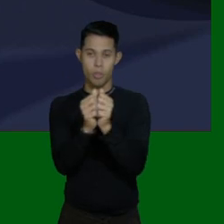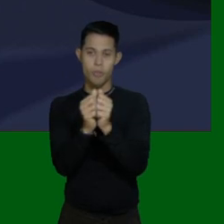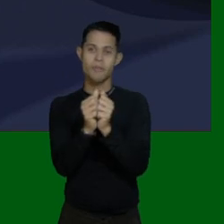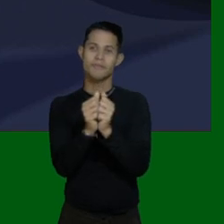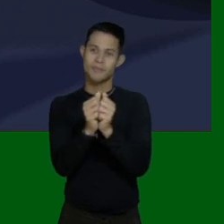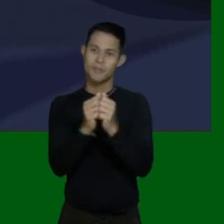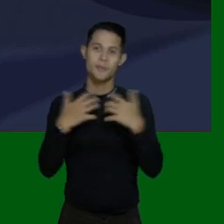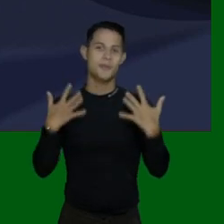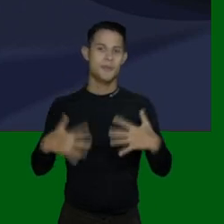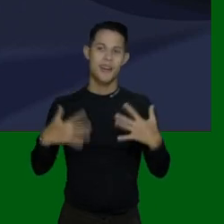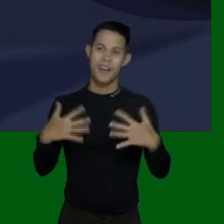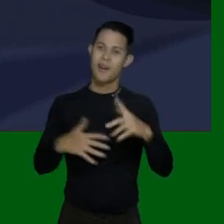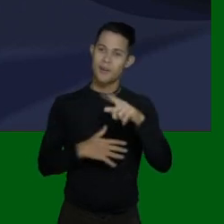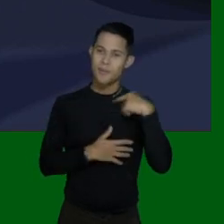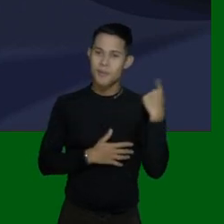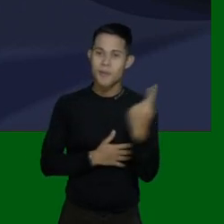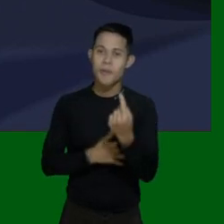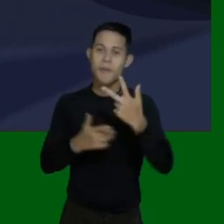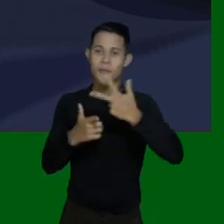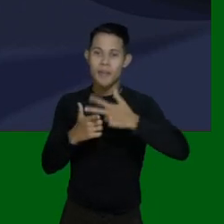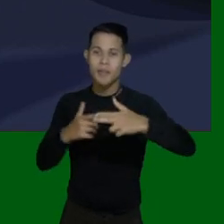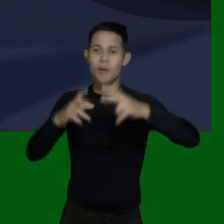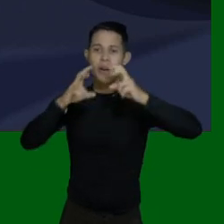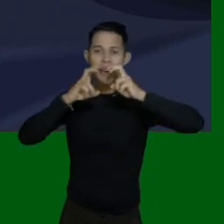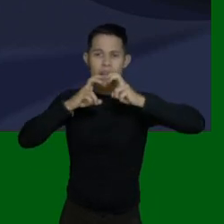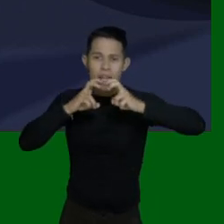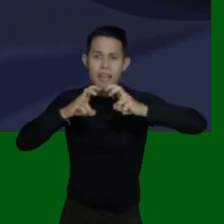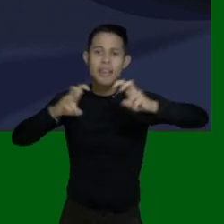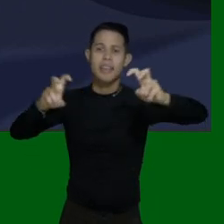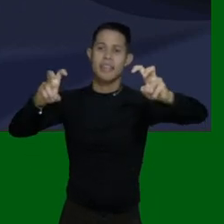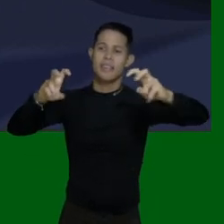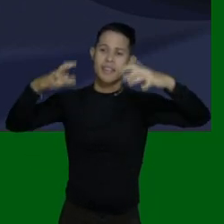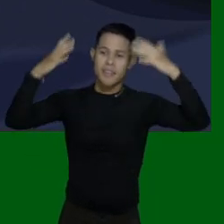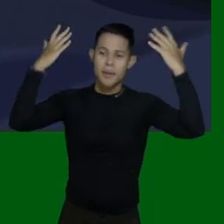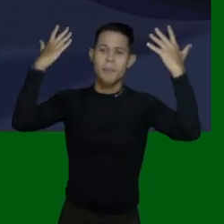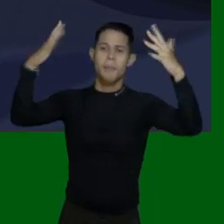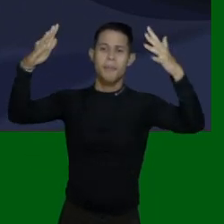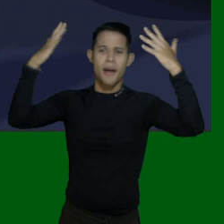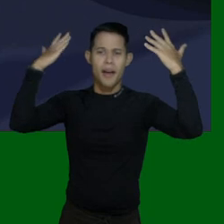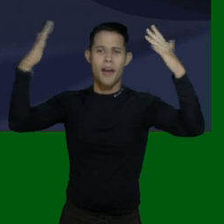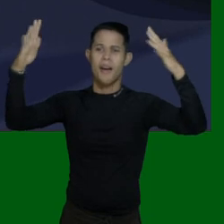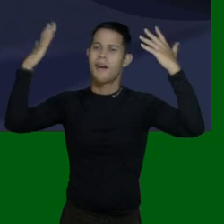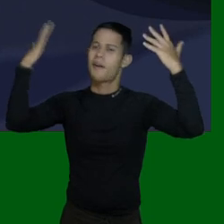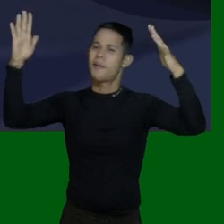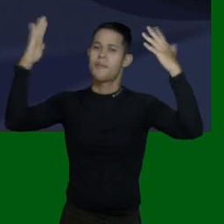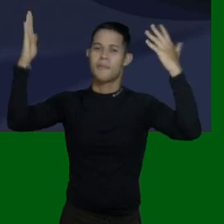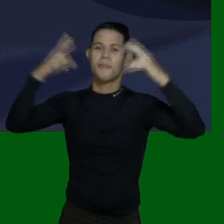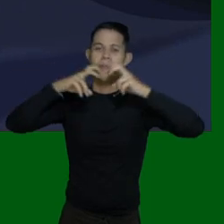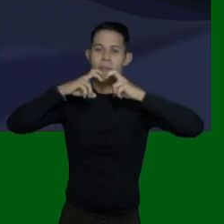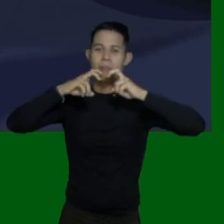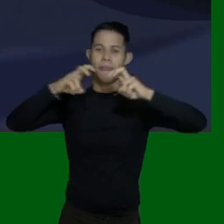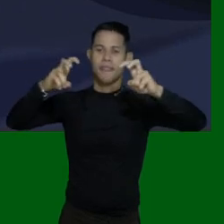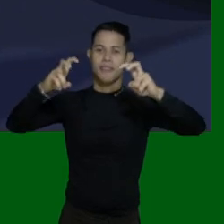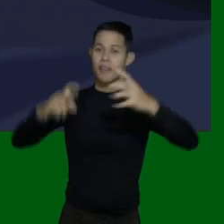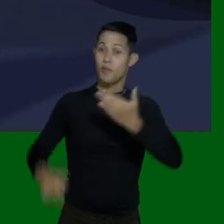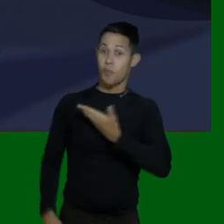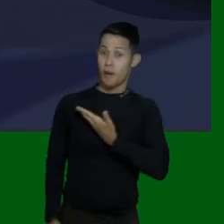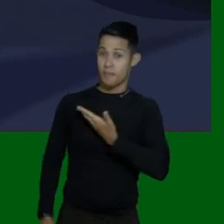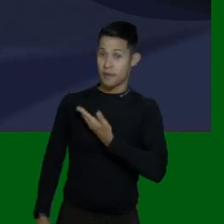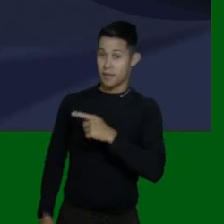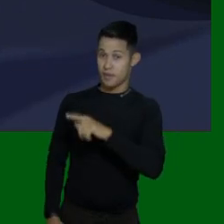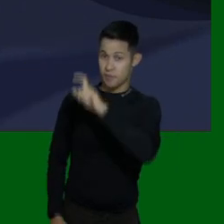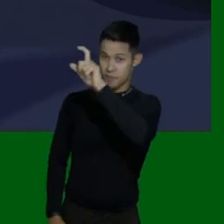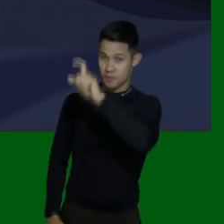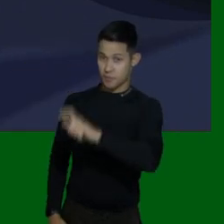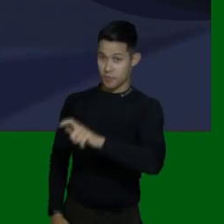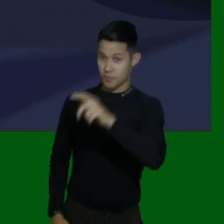gente grita a gente bate palma a gente faz escândalo e daí o colega o colega terapeuta do lado diz assim ó